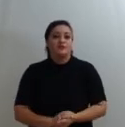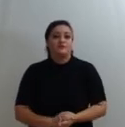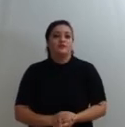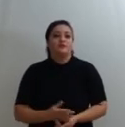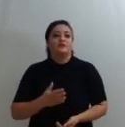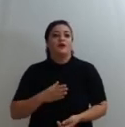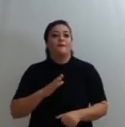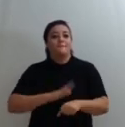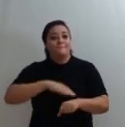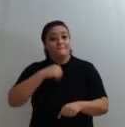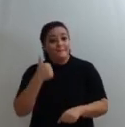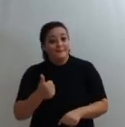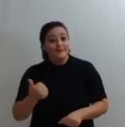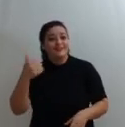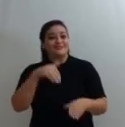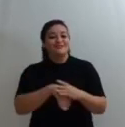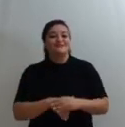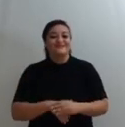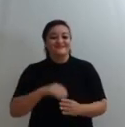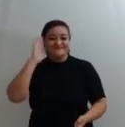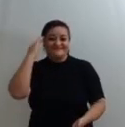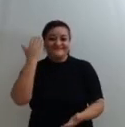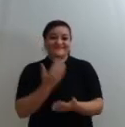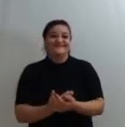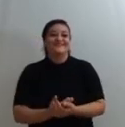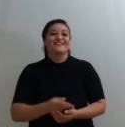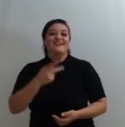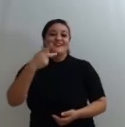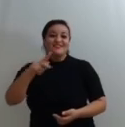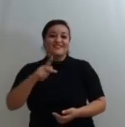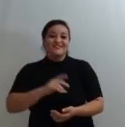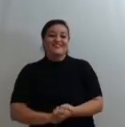confiança, ministro Neff, aqui para o seu... Não me apareça mais aqui.